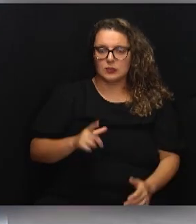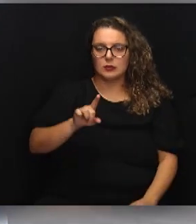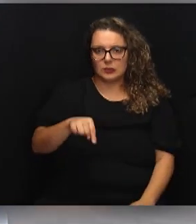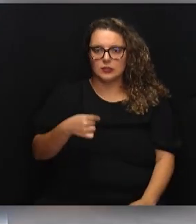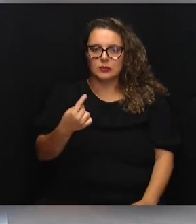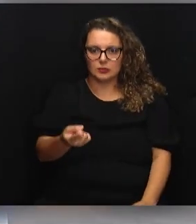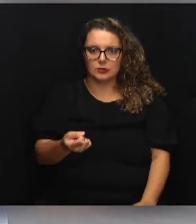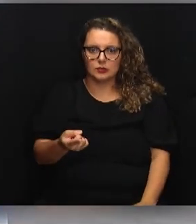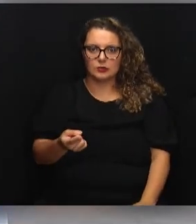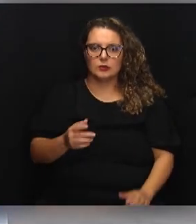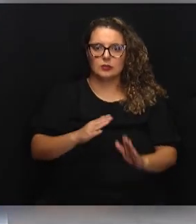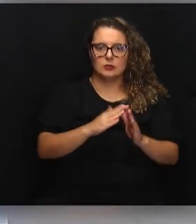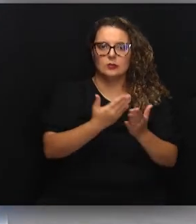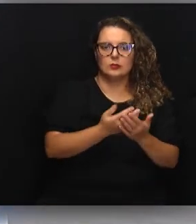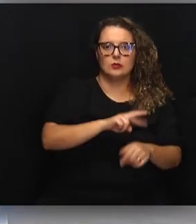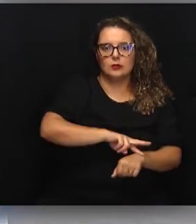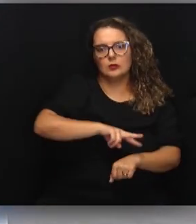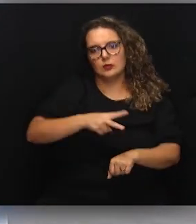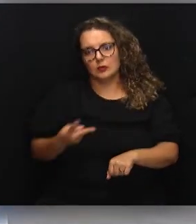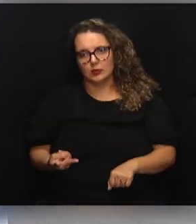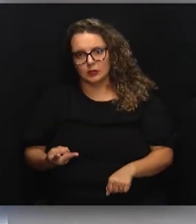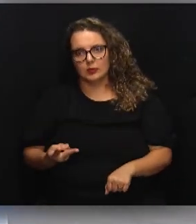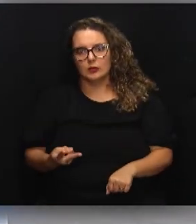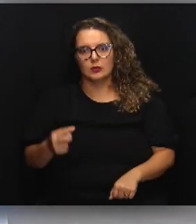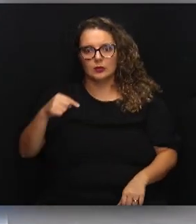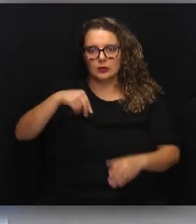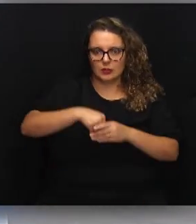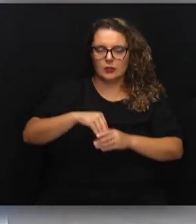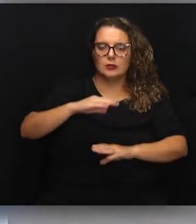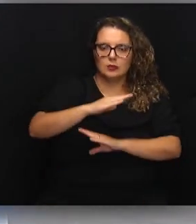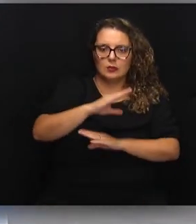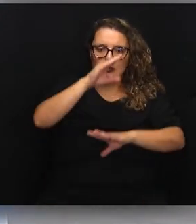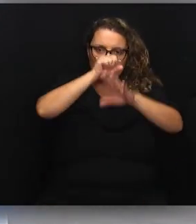no contraturno estarão aqui na Câmara aprendendo